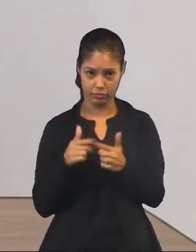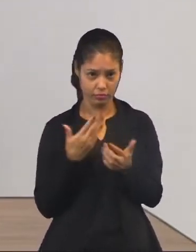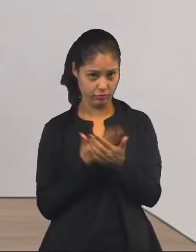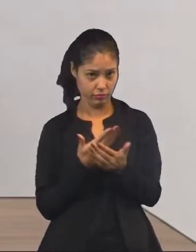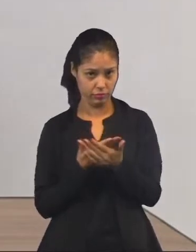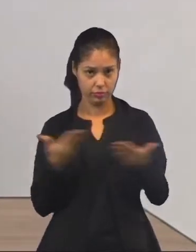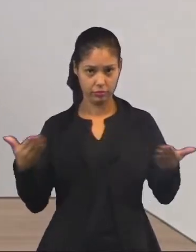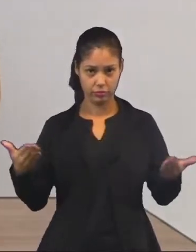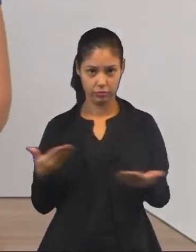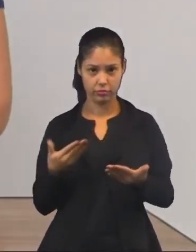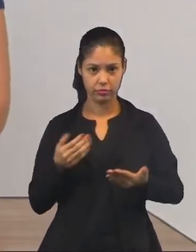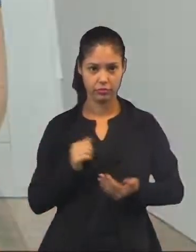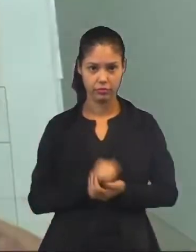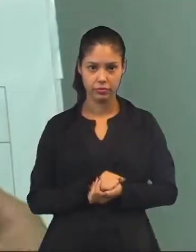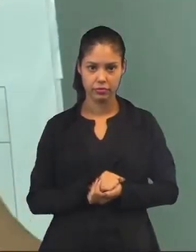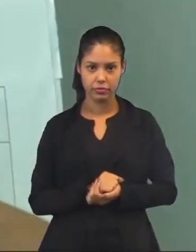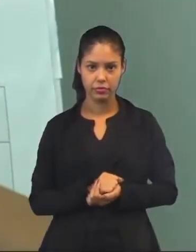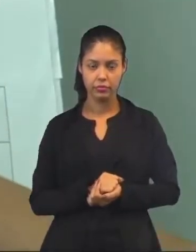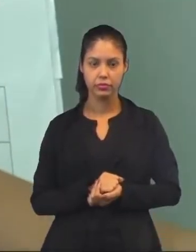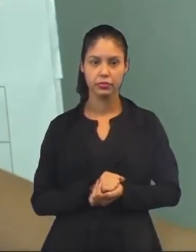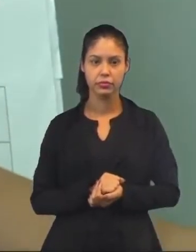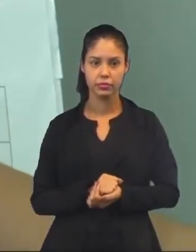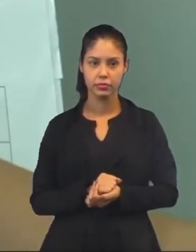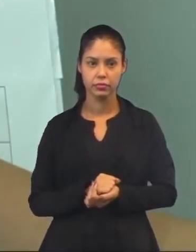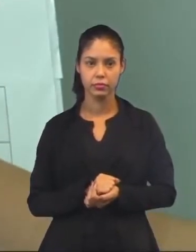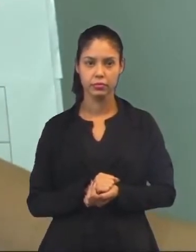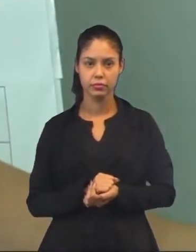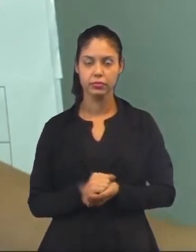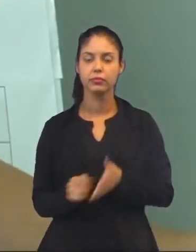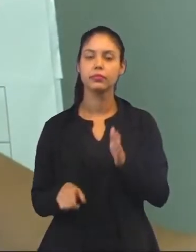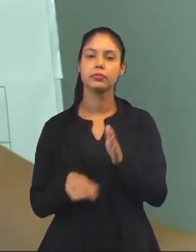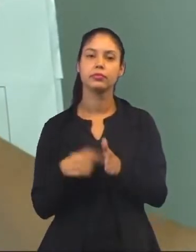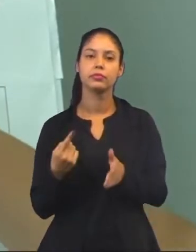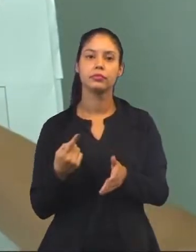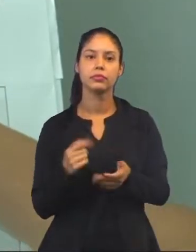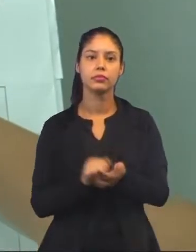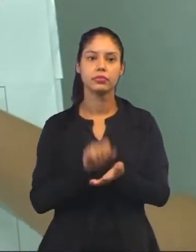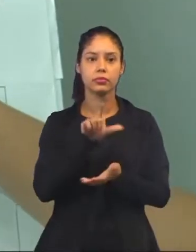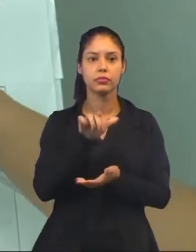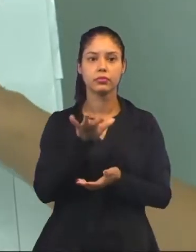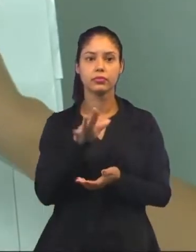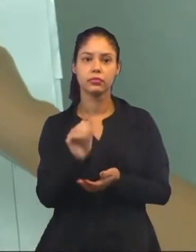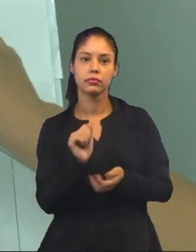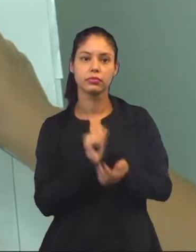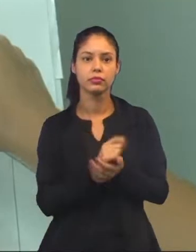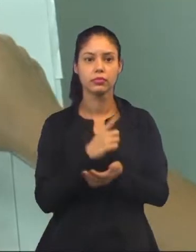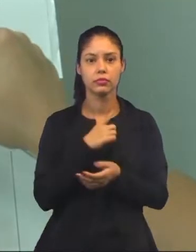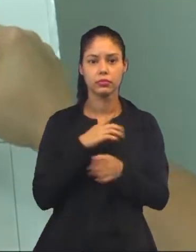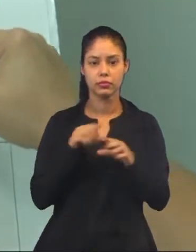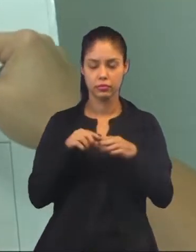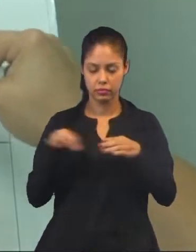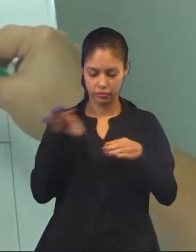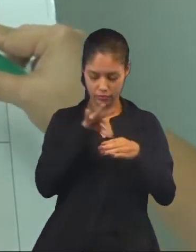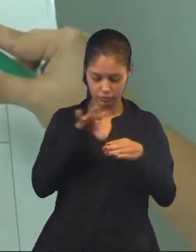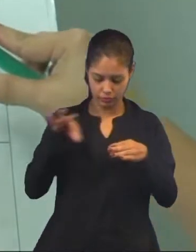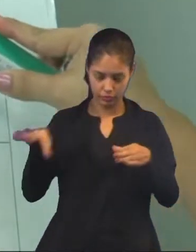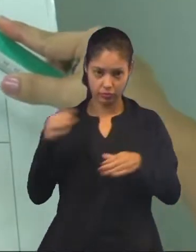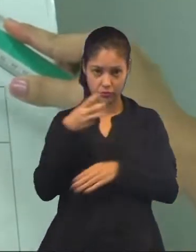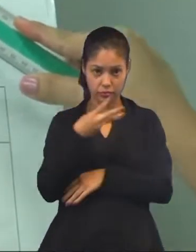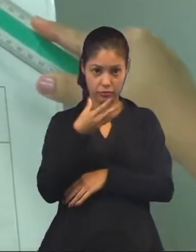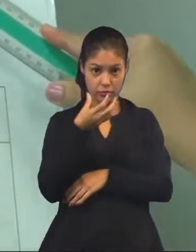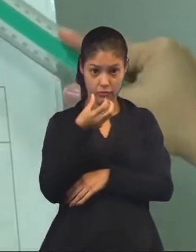hoje. Temos aqui a primeira situação. Lúcia tem um estojo